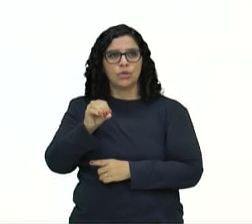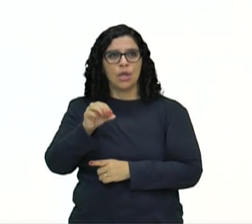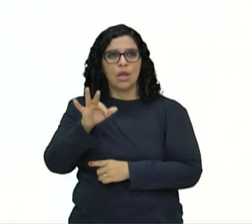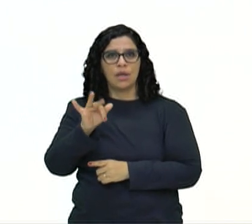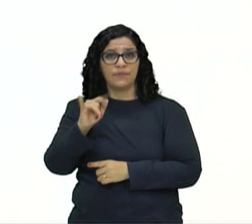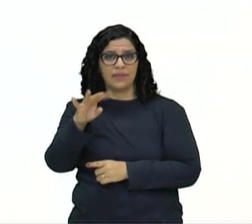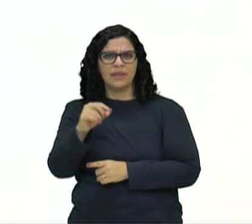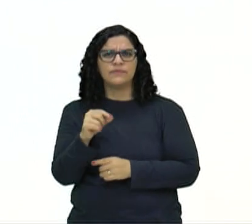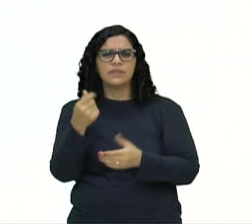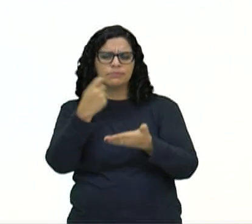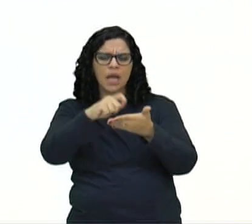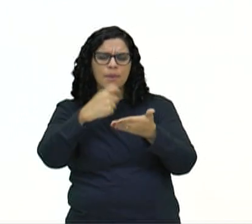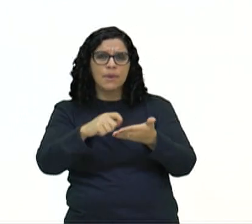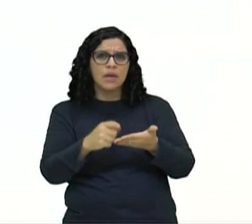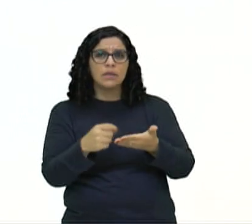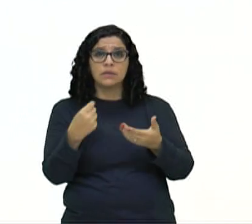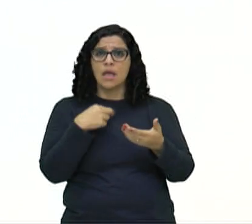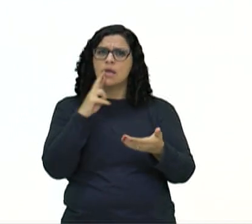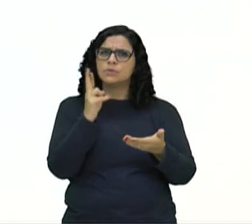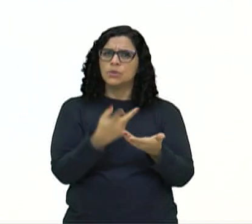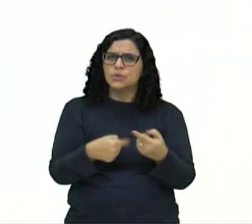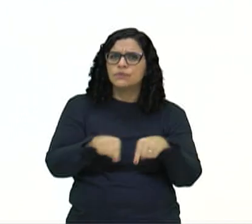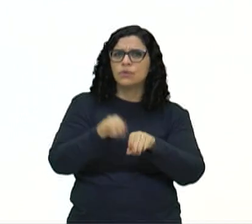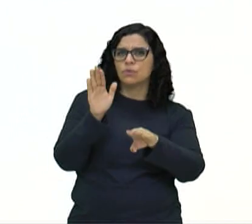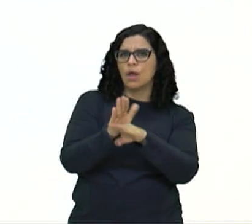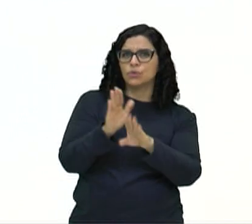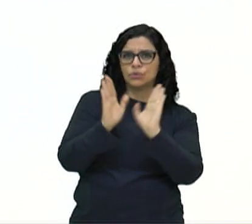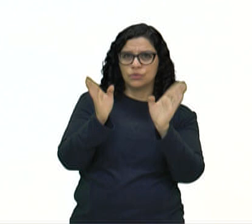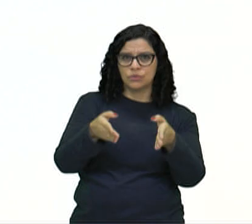pteridófita? Anota, responde, eu já venho te ajudar.